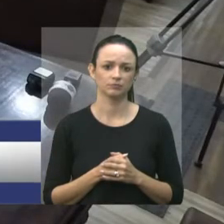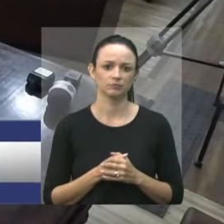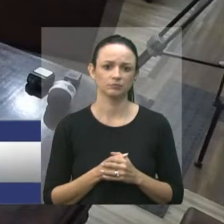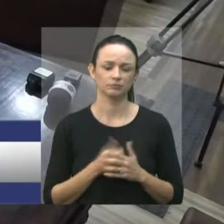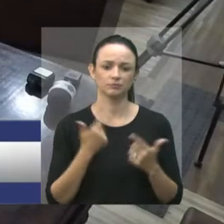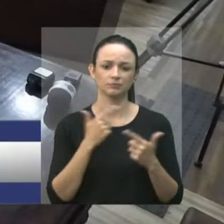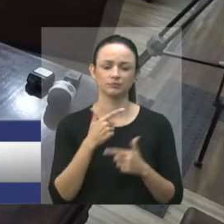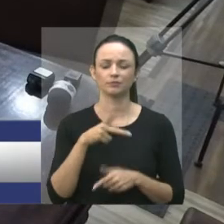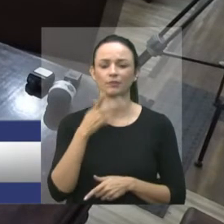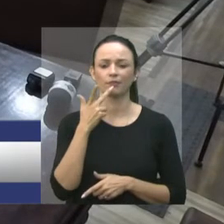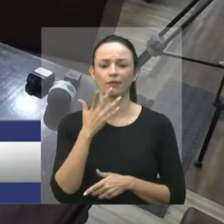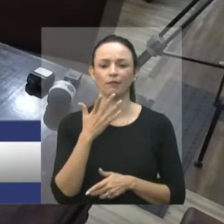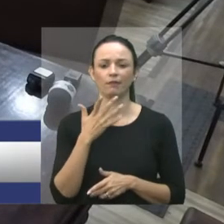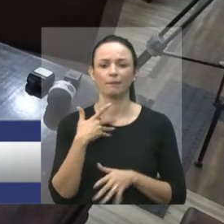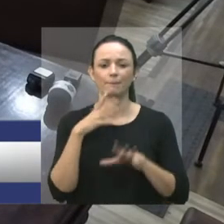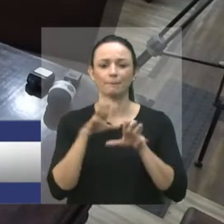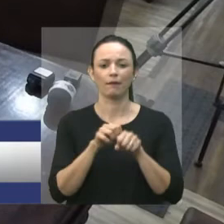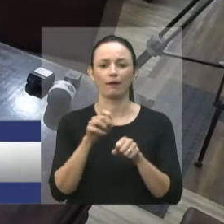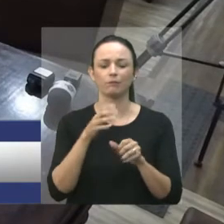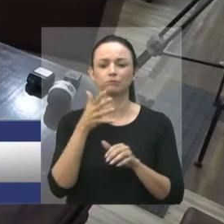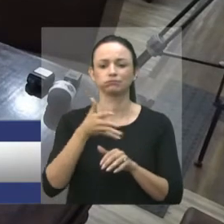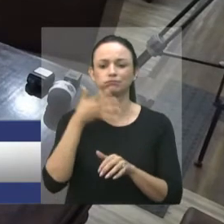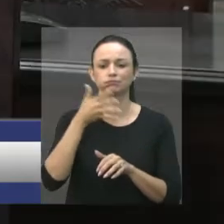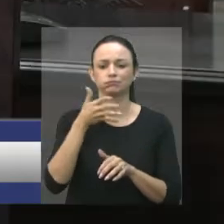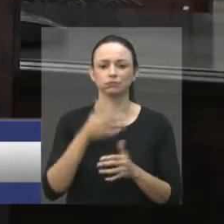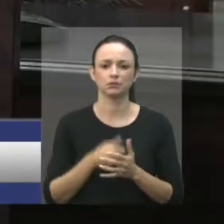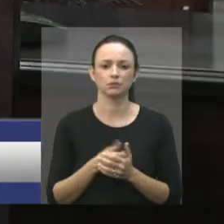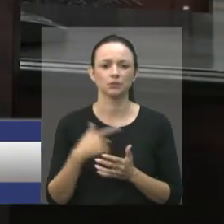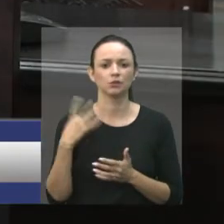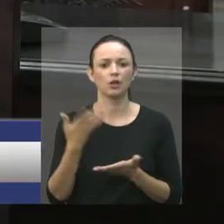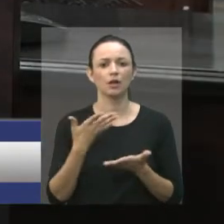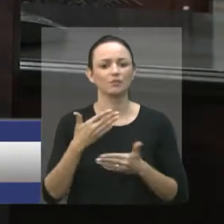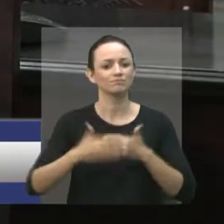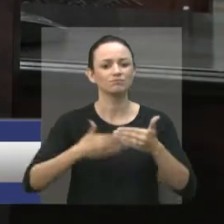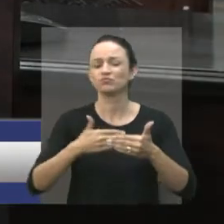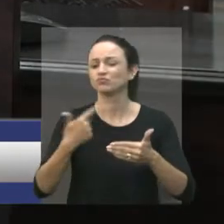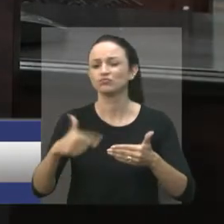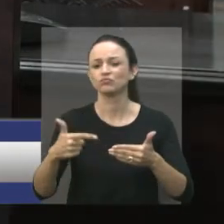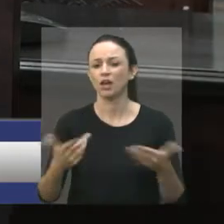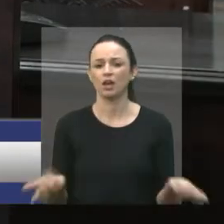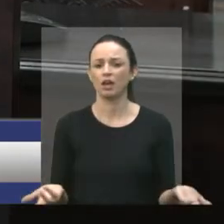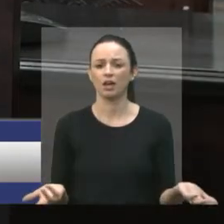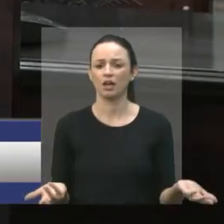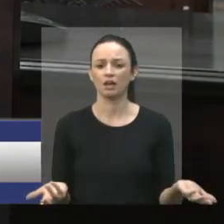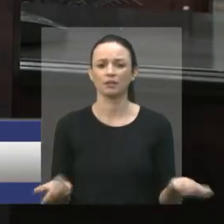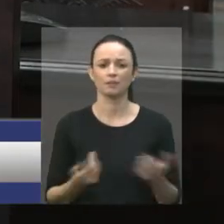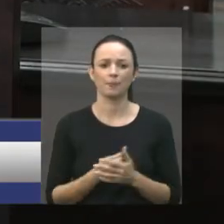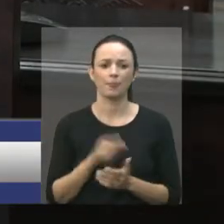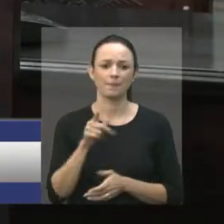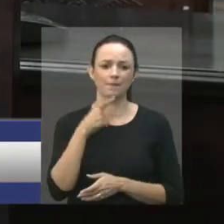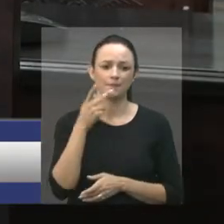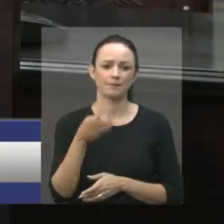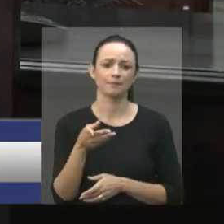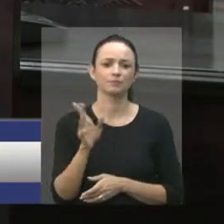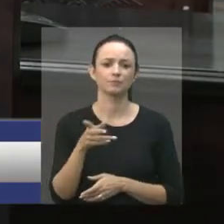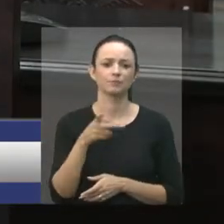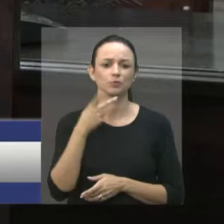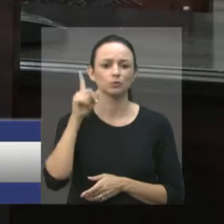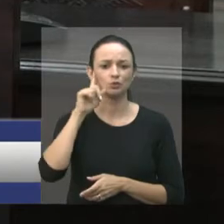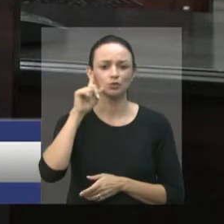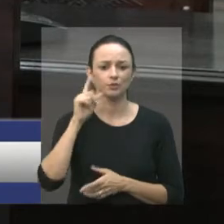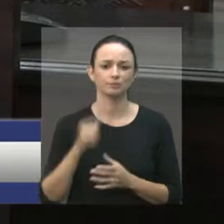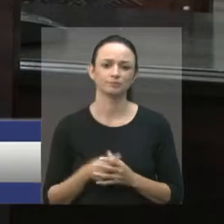aqui. todos nós queremos que a coisa anda. Não está andando, vereador. O senhor falou aí, olha, já falou outro dia aqui na